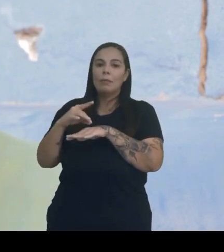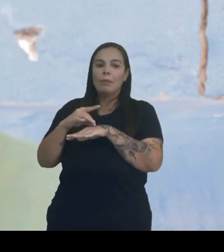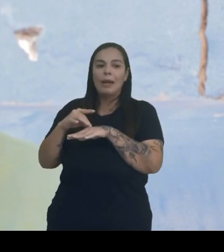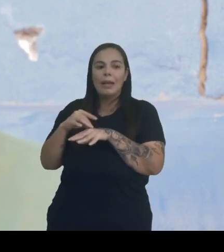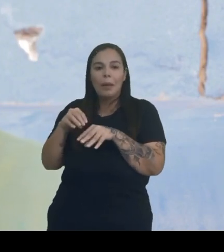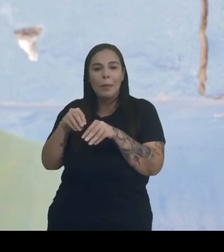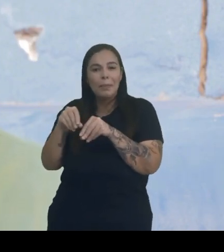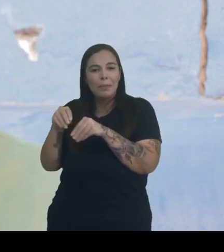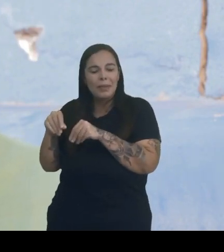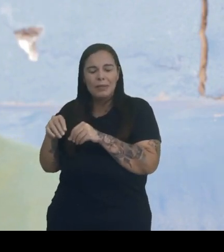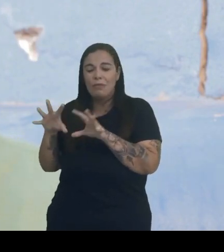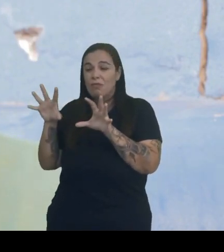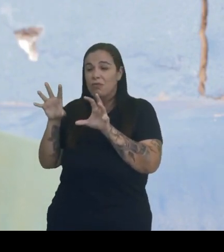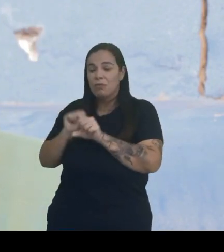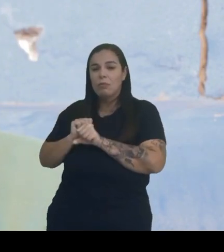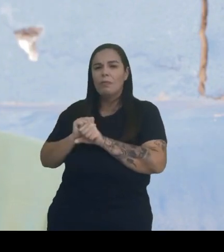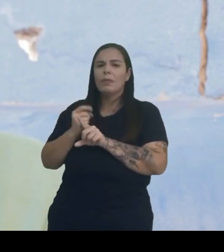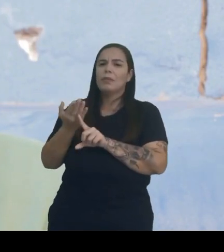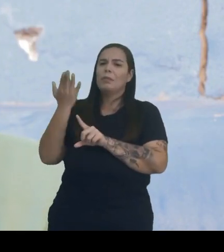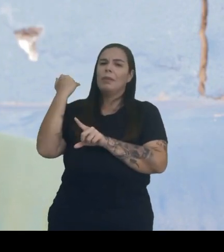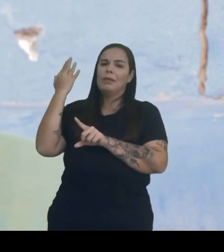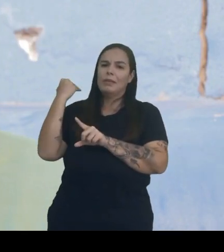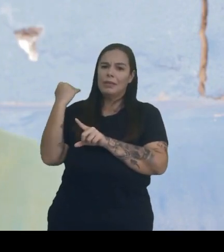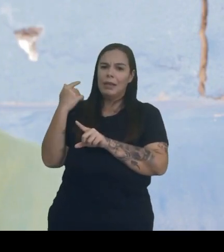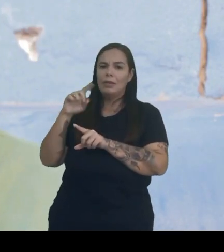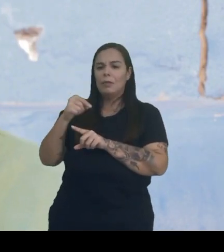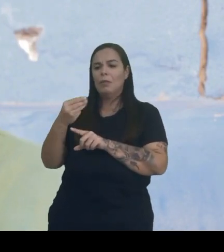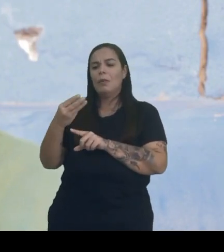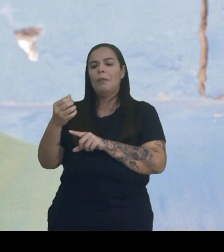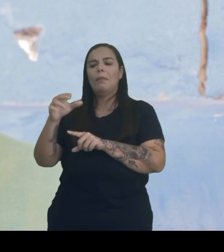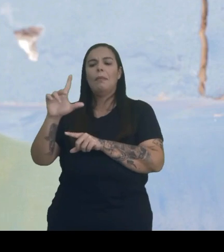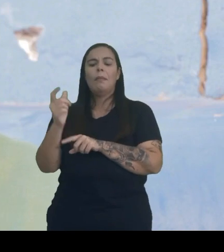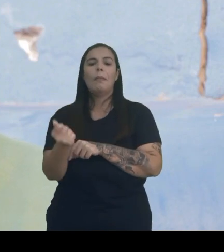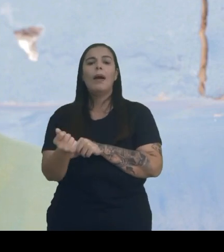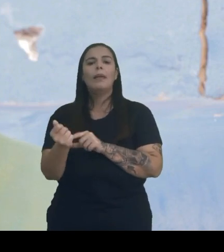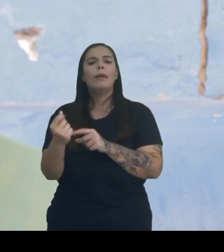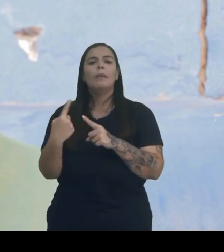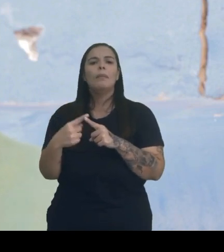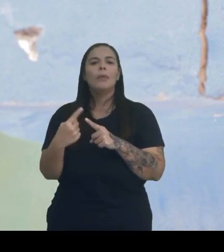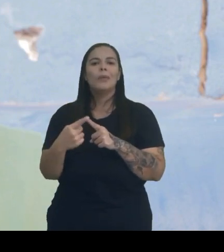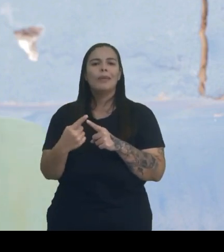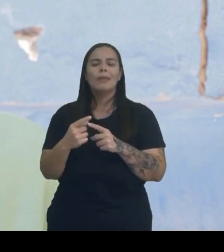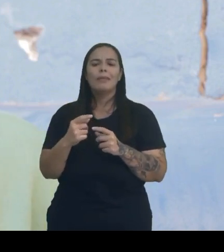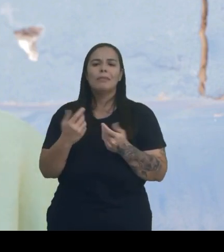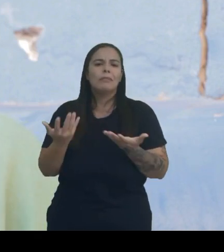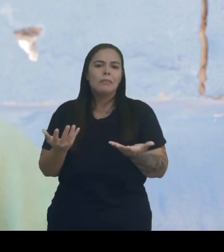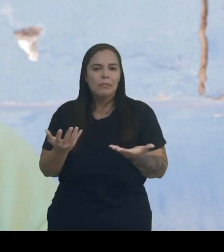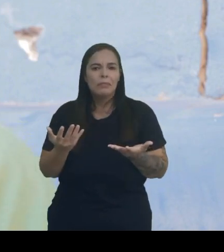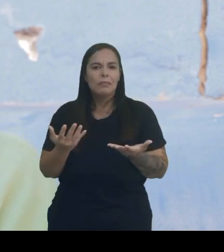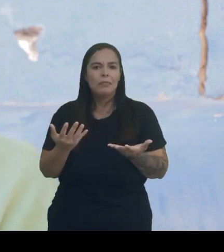cima, isso na época deles. Depois vem a Malha porque o apelido é a Malha, porque